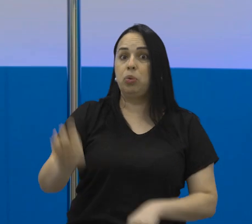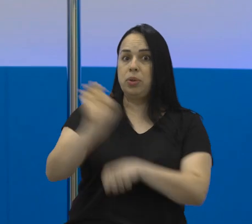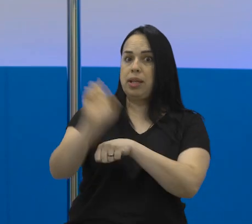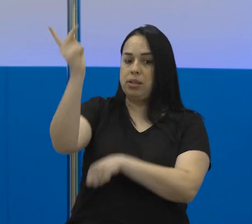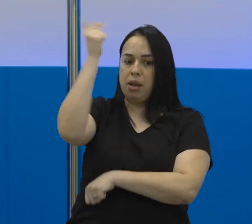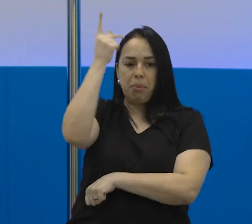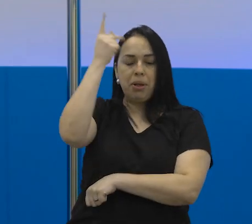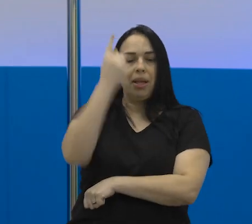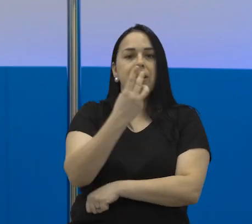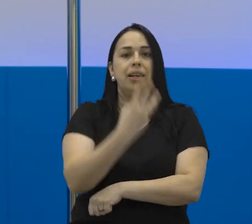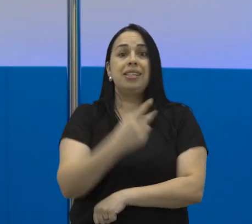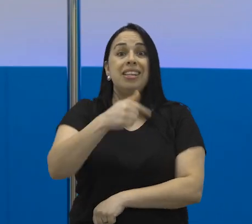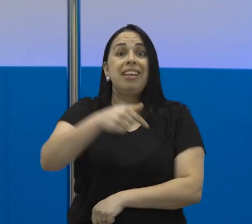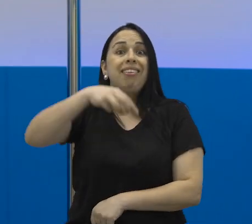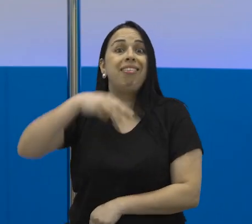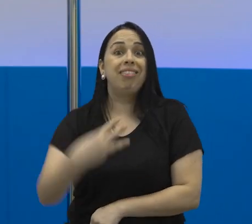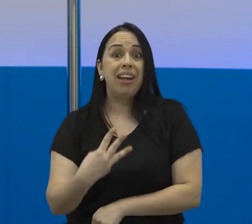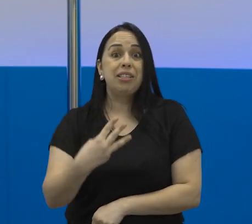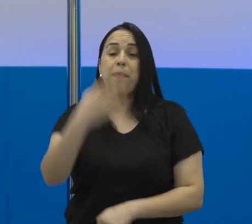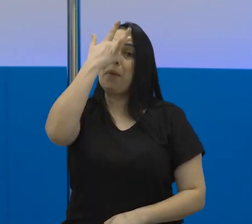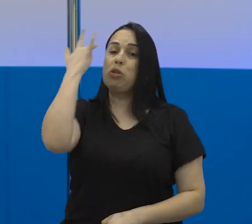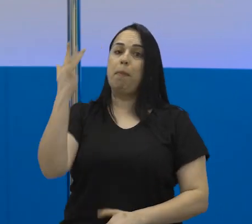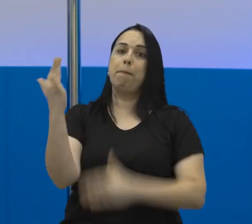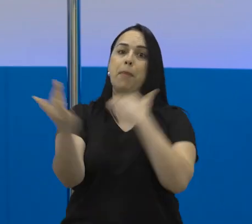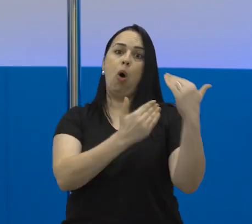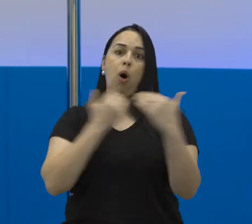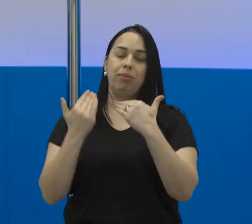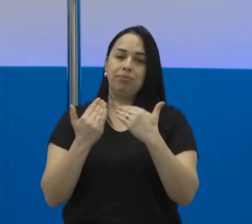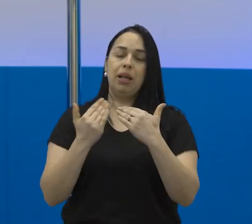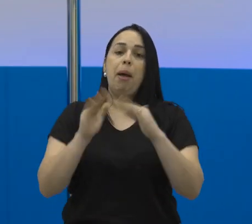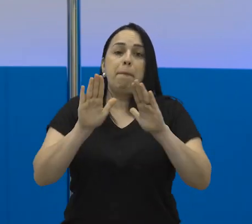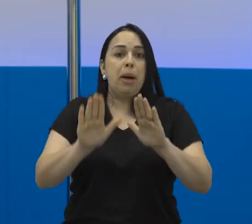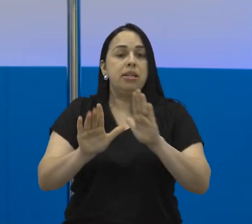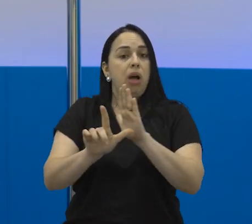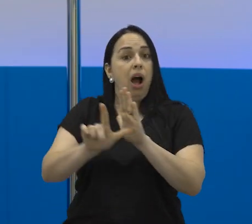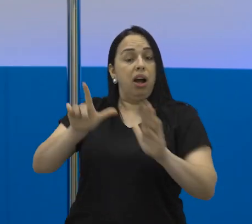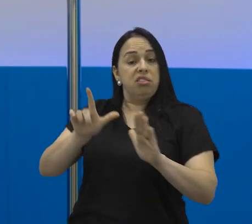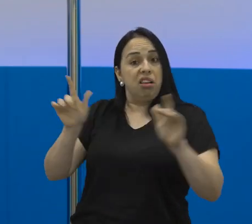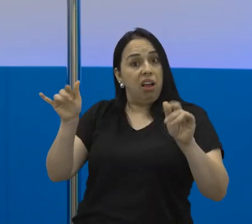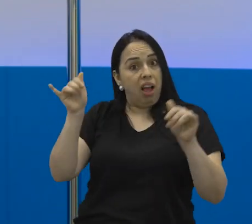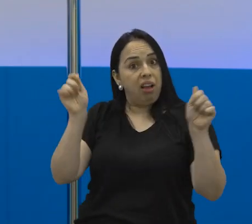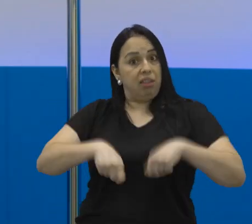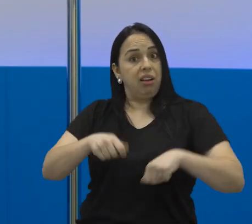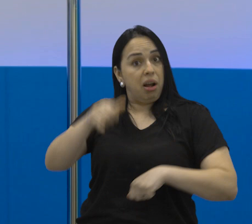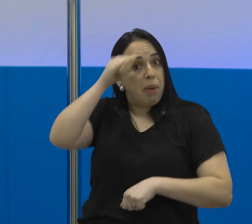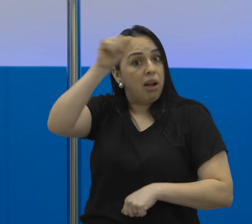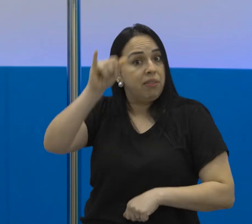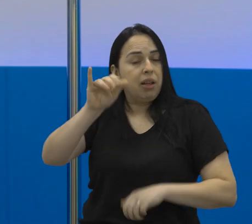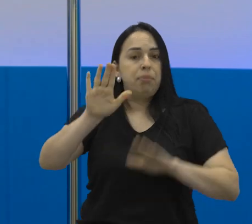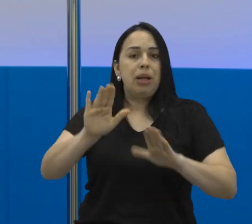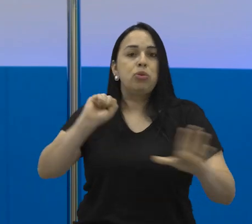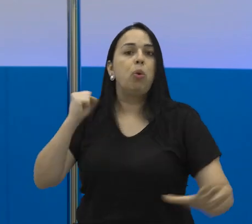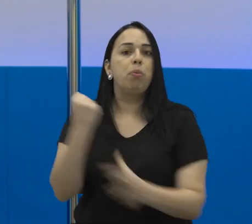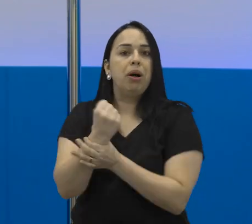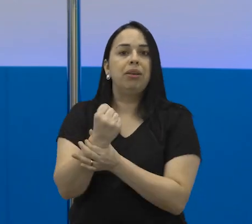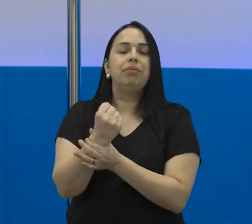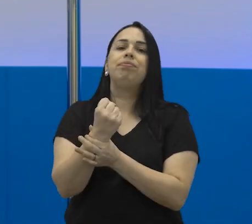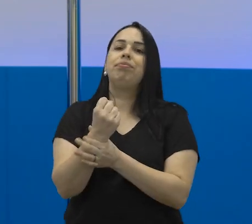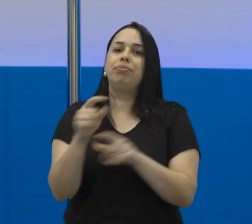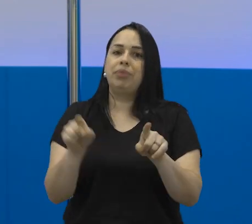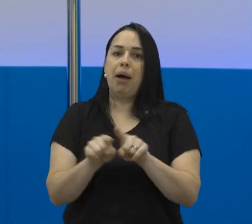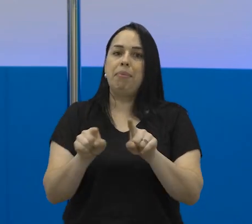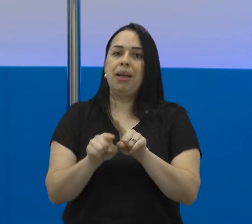foram 373 mortes. Muitos casos poderiam ter sido evitados com um ambiente de